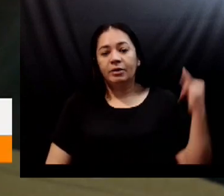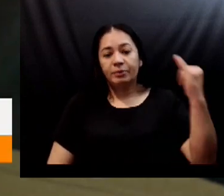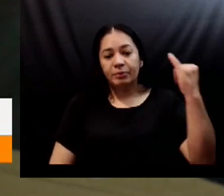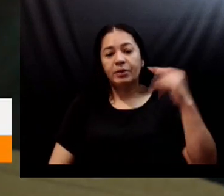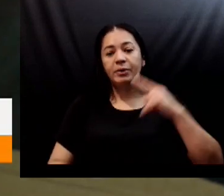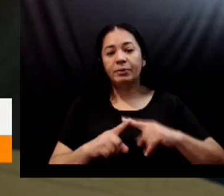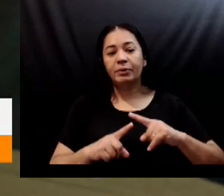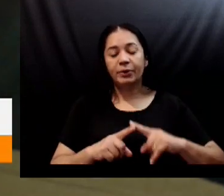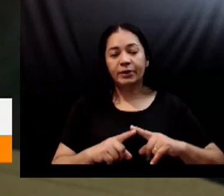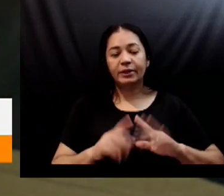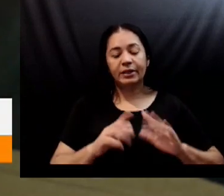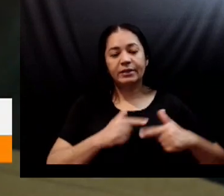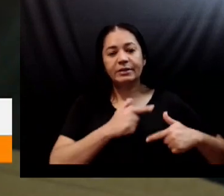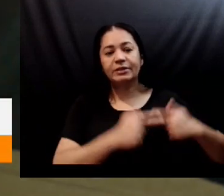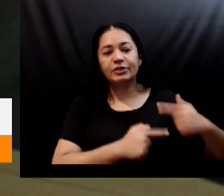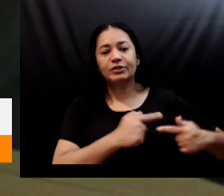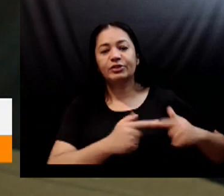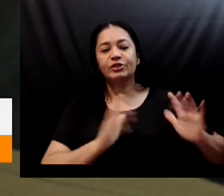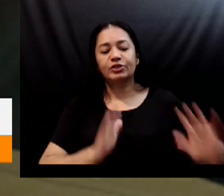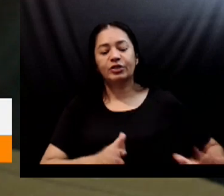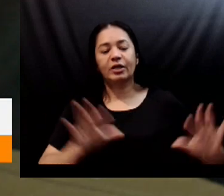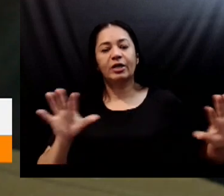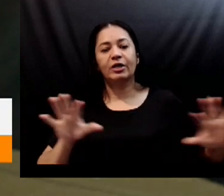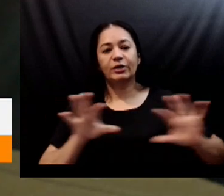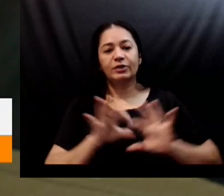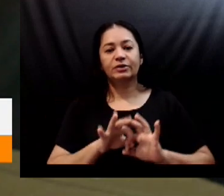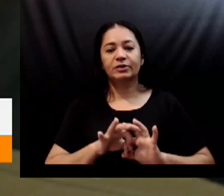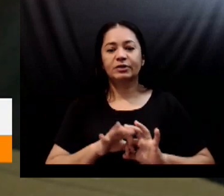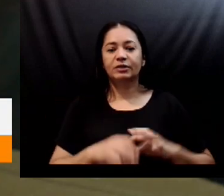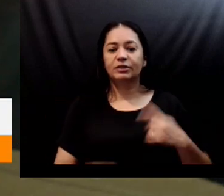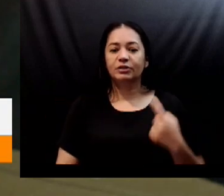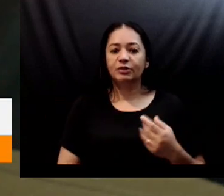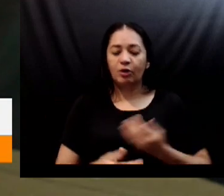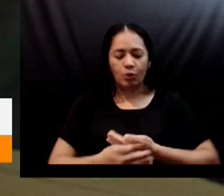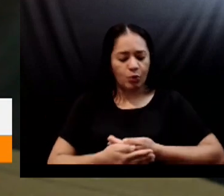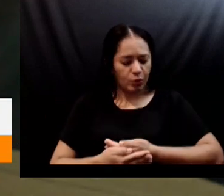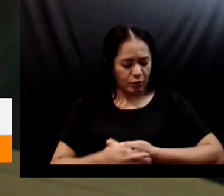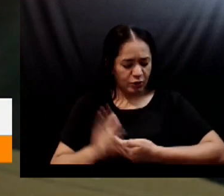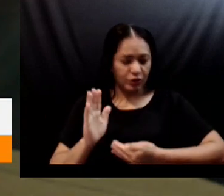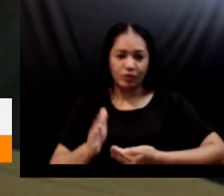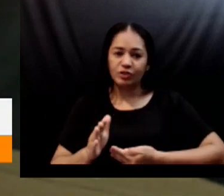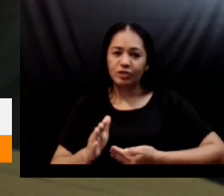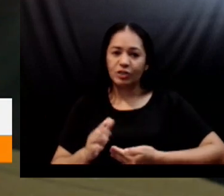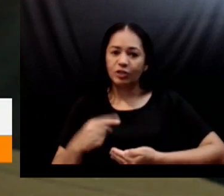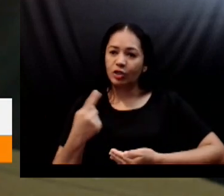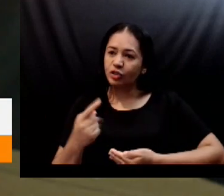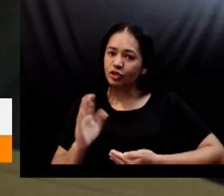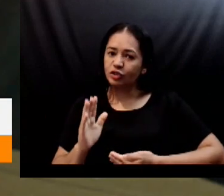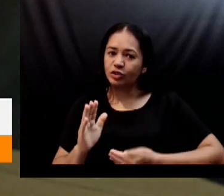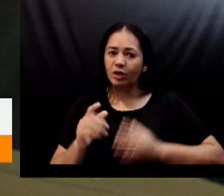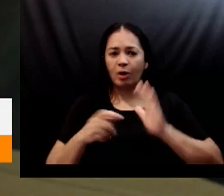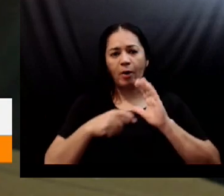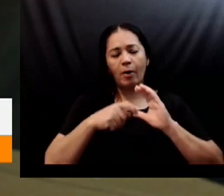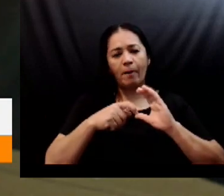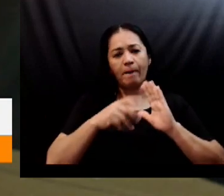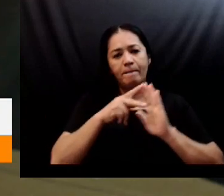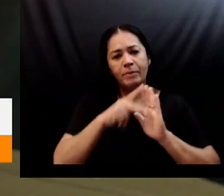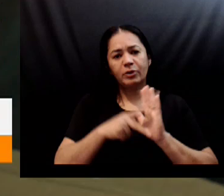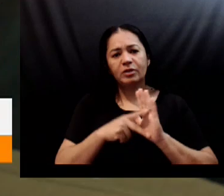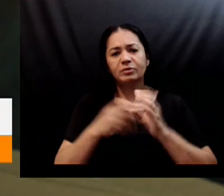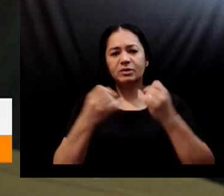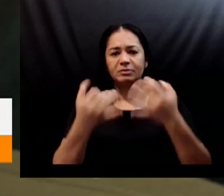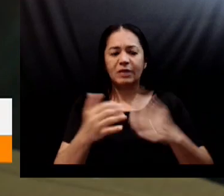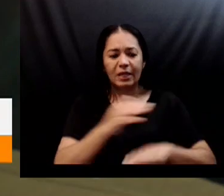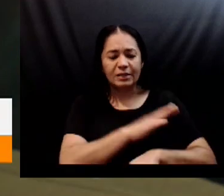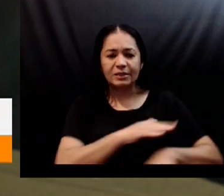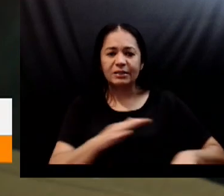vem conectada. Bem. E aí a gente vê os bebezinhos, a gente já fez programas aqui falando sobre isso, né? As crianças